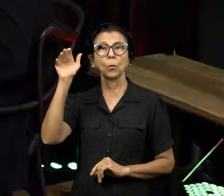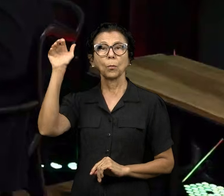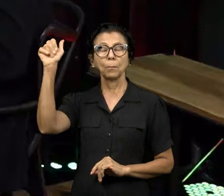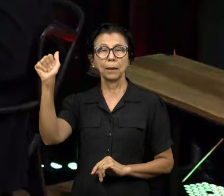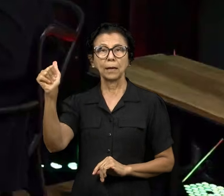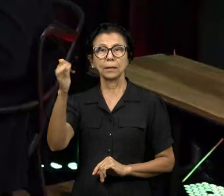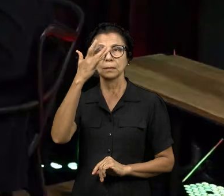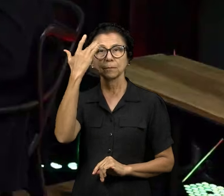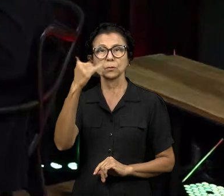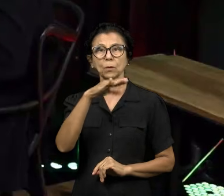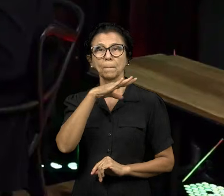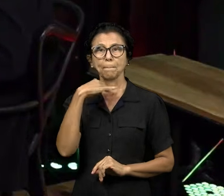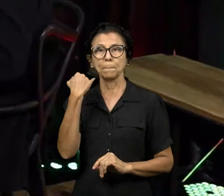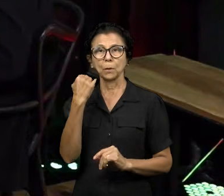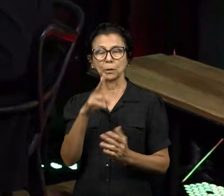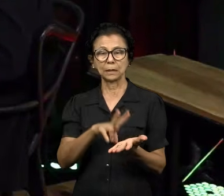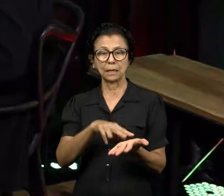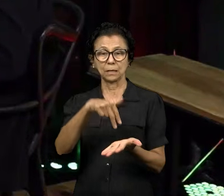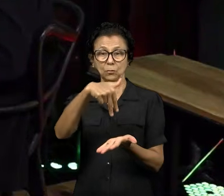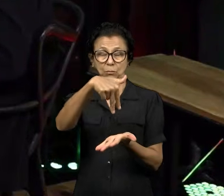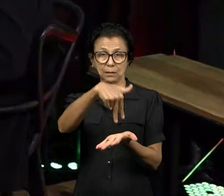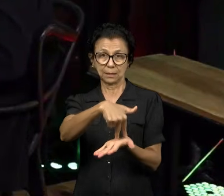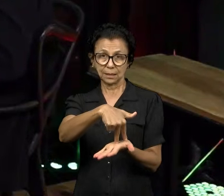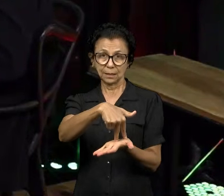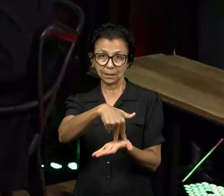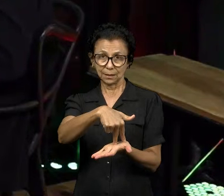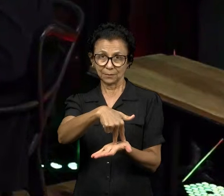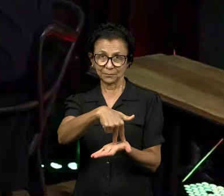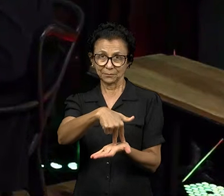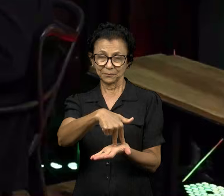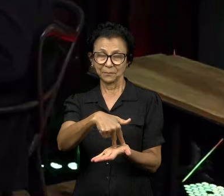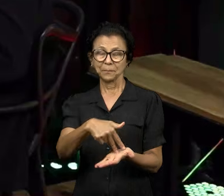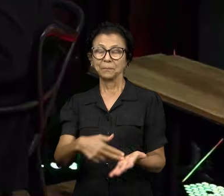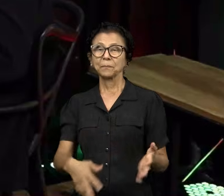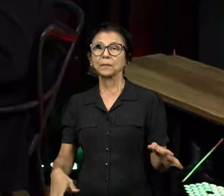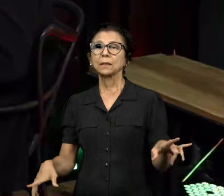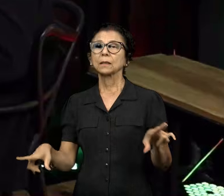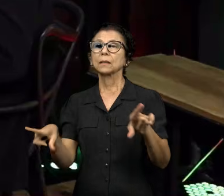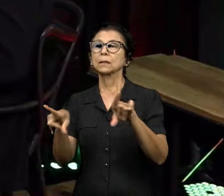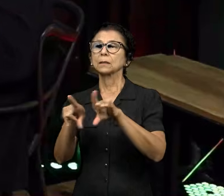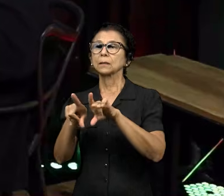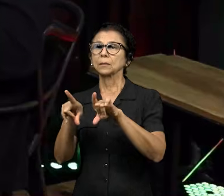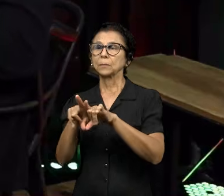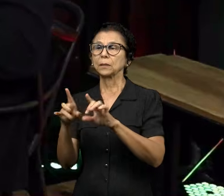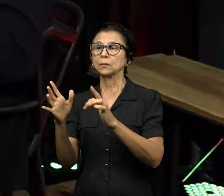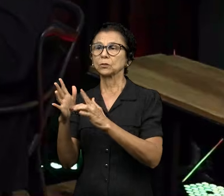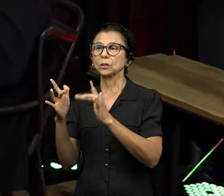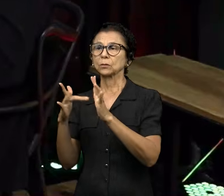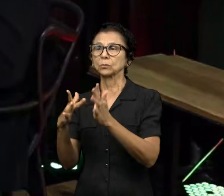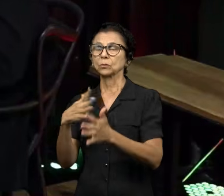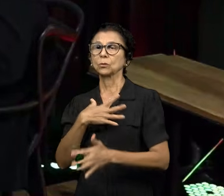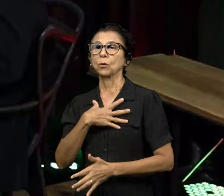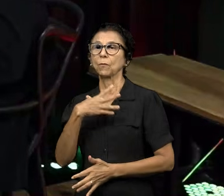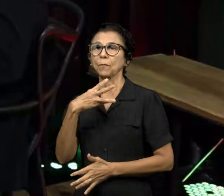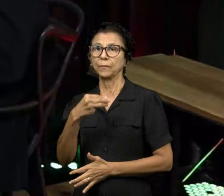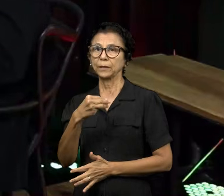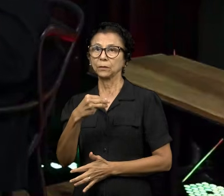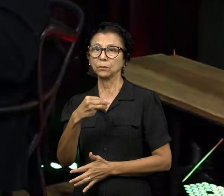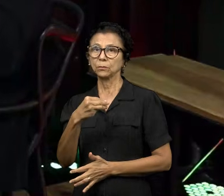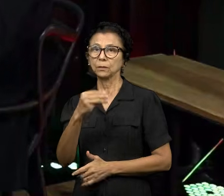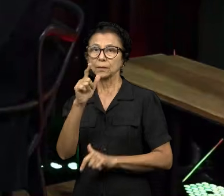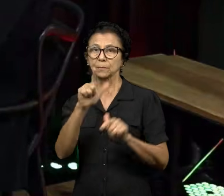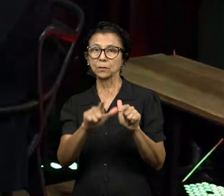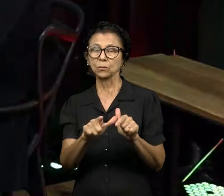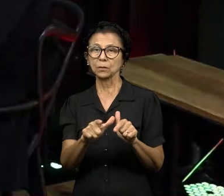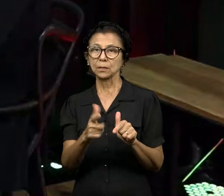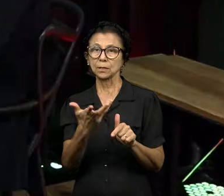mortos e os vivifica, assim também o Filho vivifica aqueles que quer. Então o